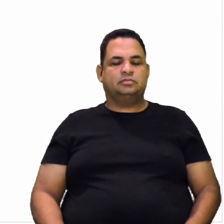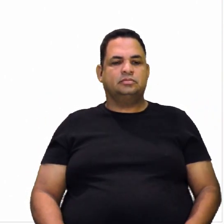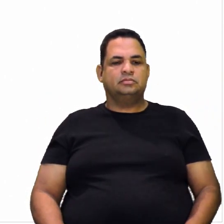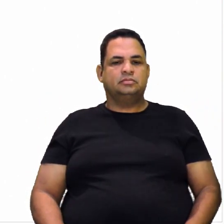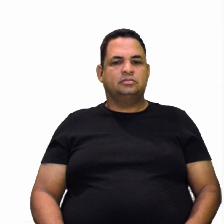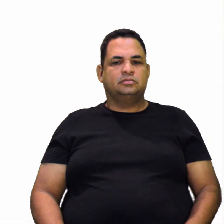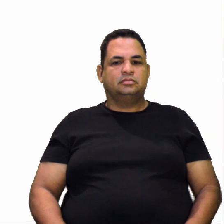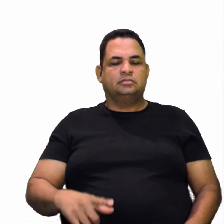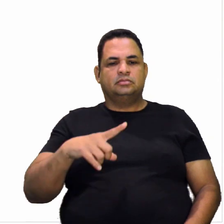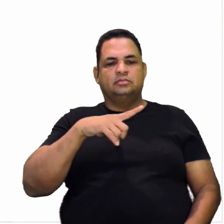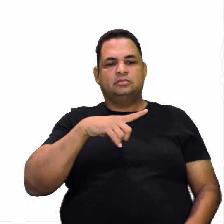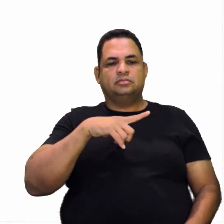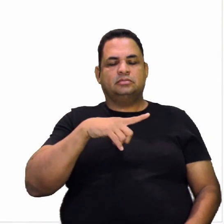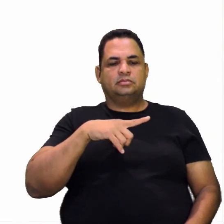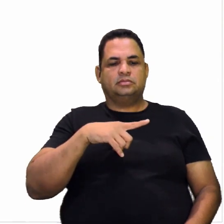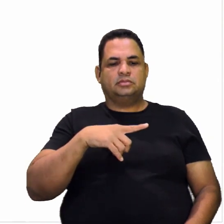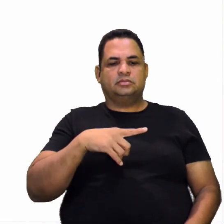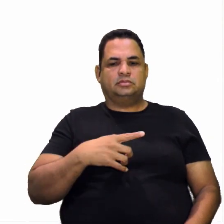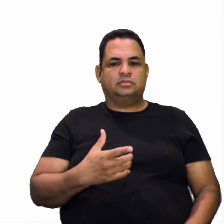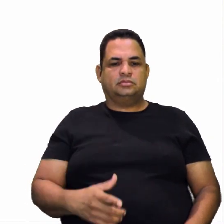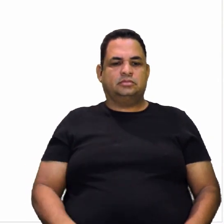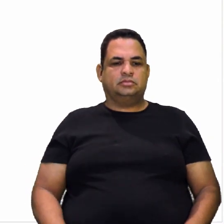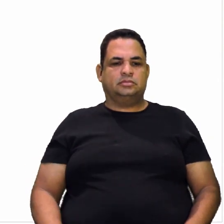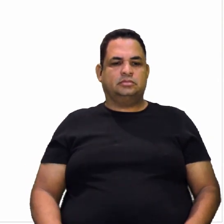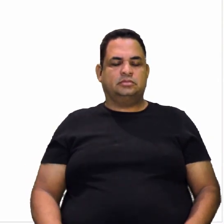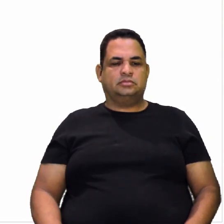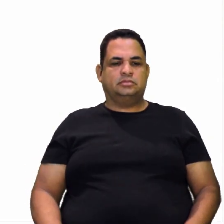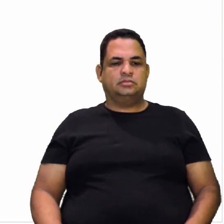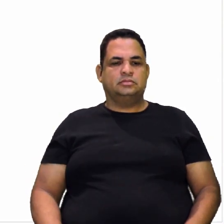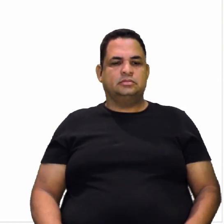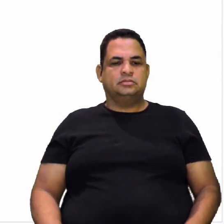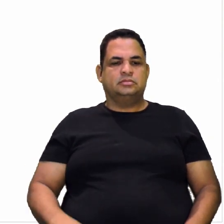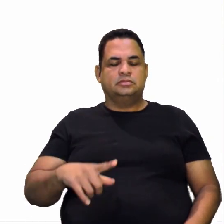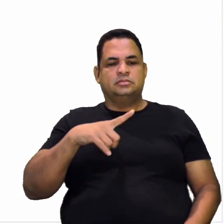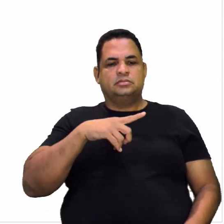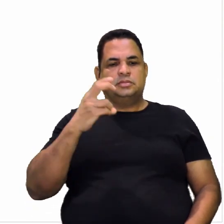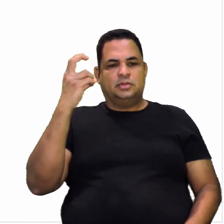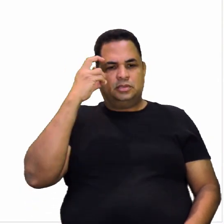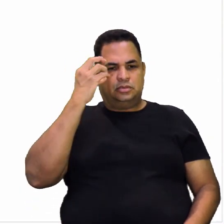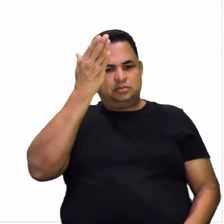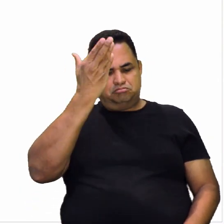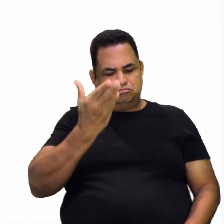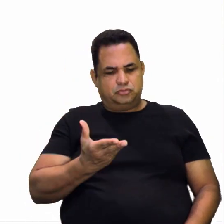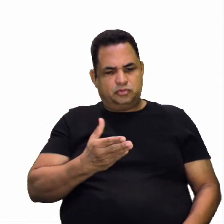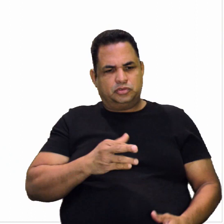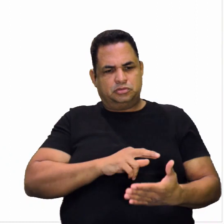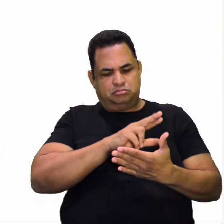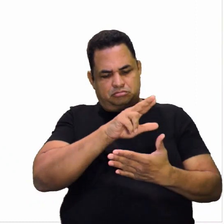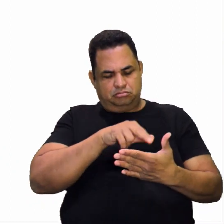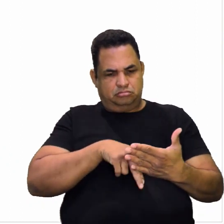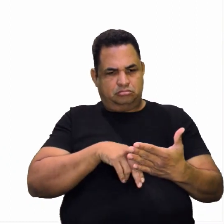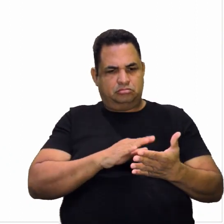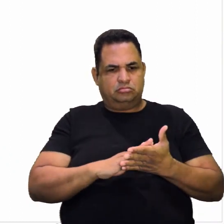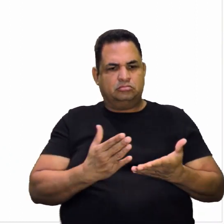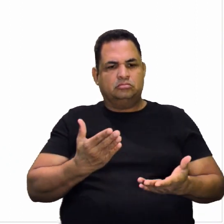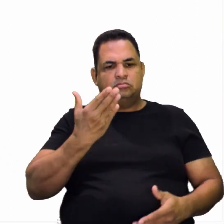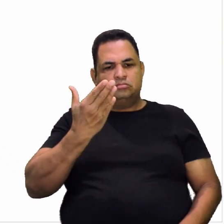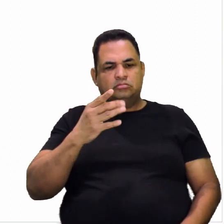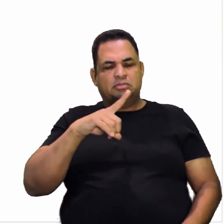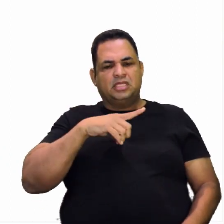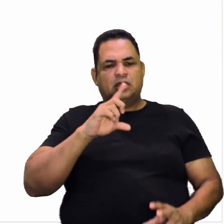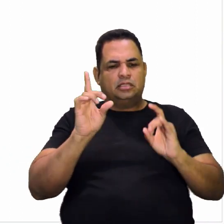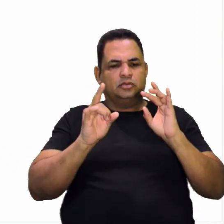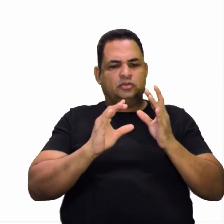Existiu a cultura ateniense? Sim. Existia a cultura espartana? Sim. A cultura jônica?